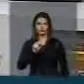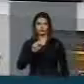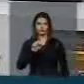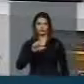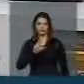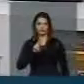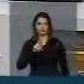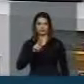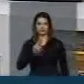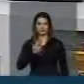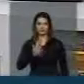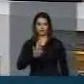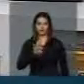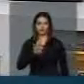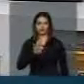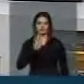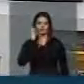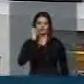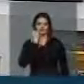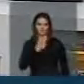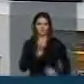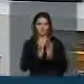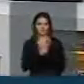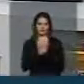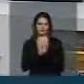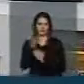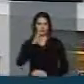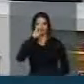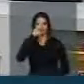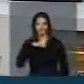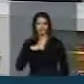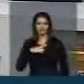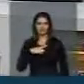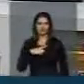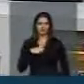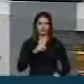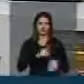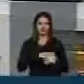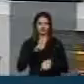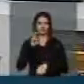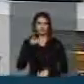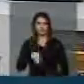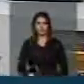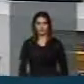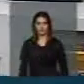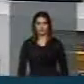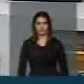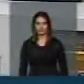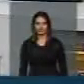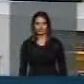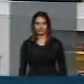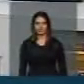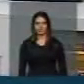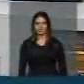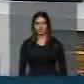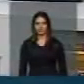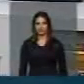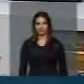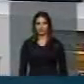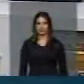PSD e o deputado de Pernambuco moça de explorar do tempo regimental de até cinco minutos